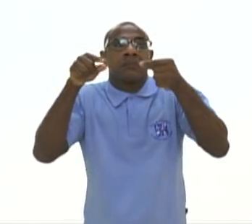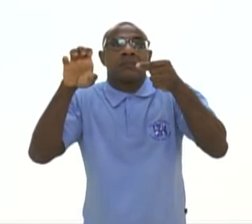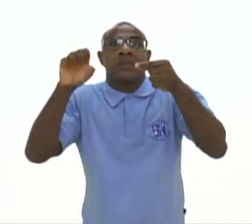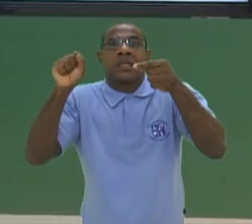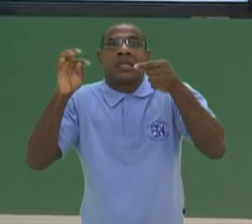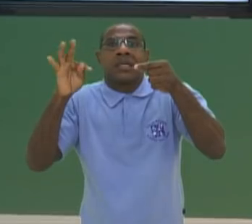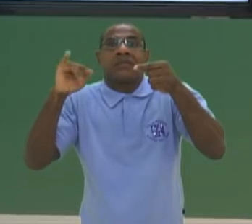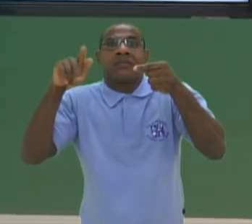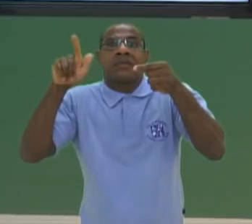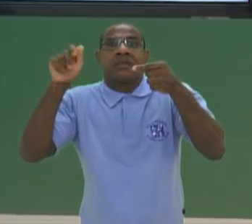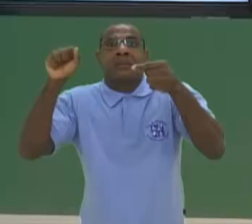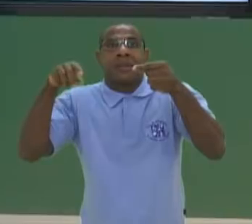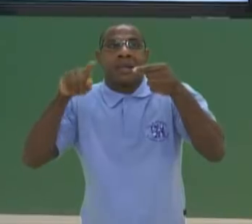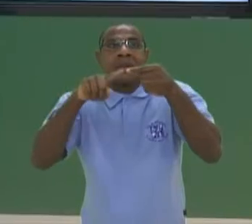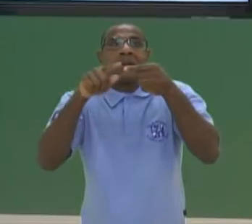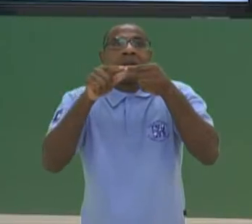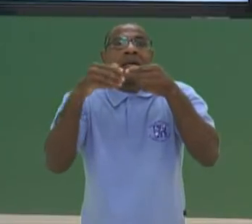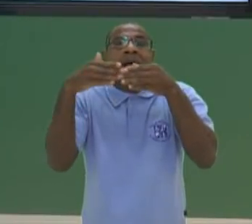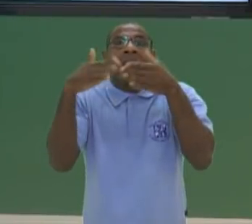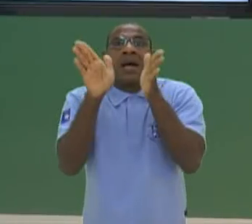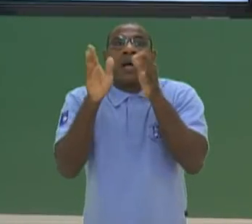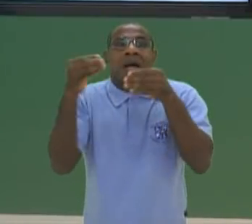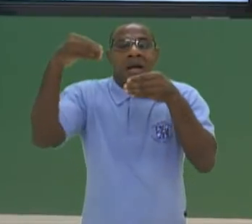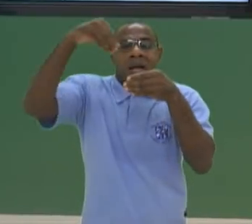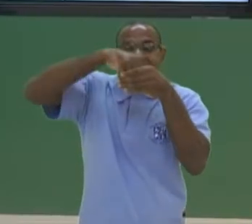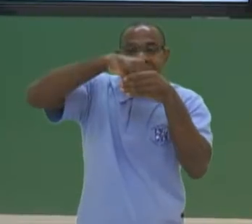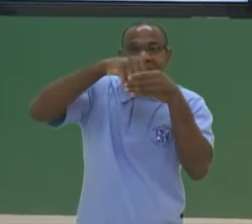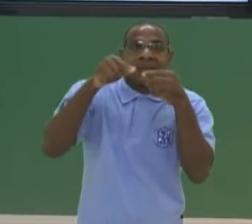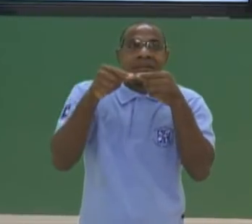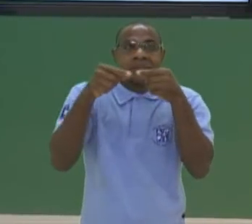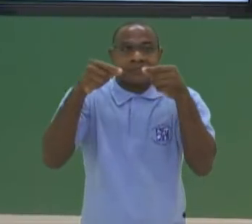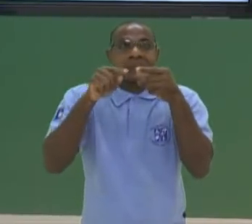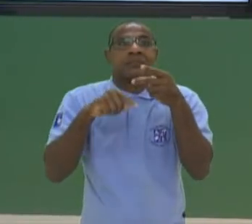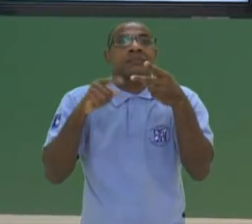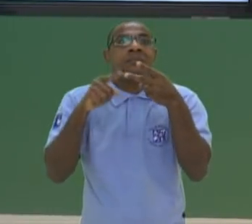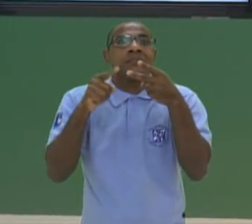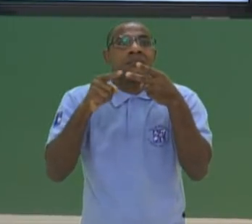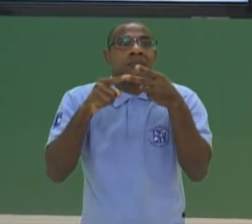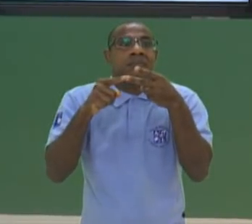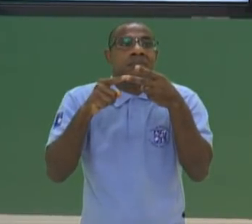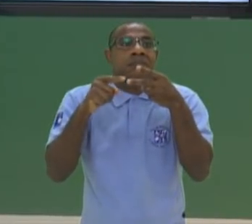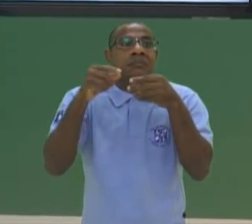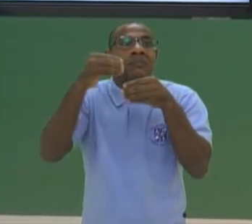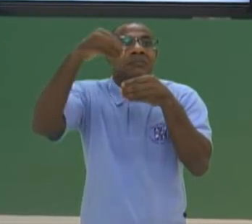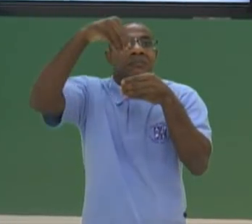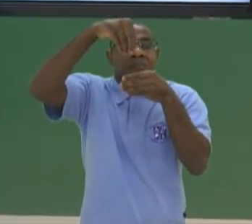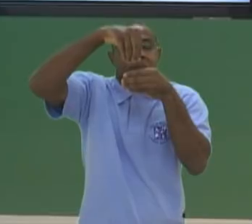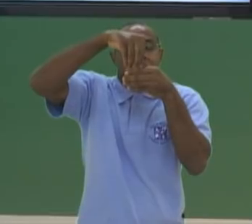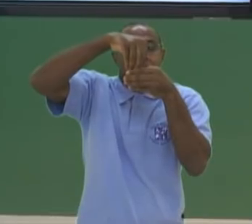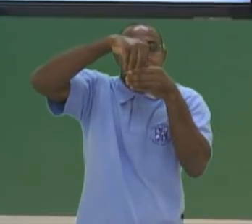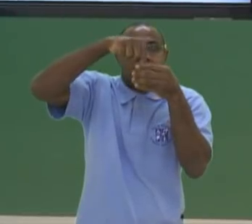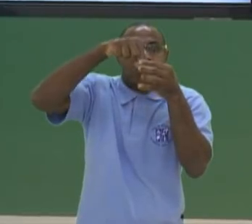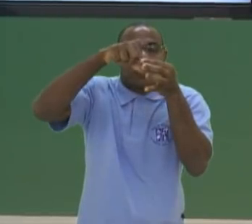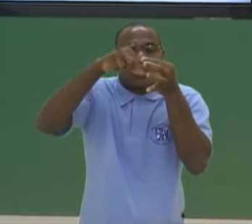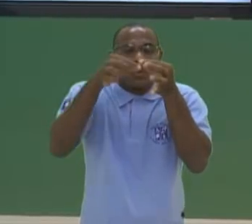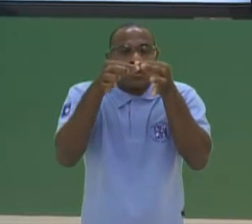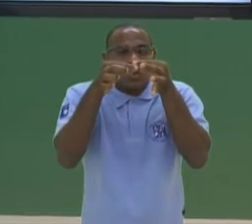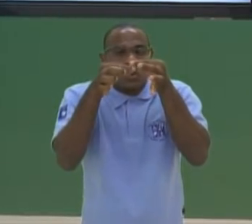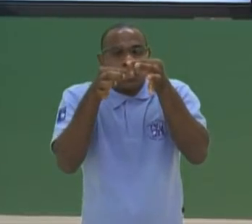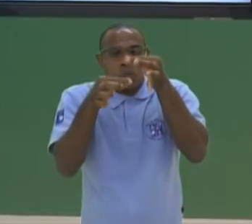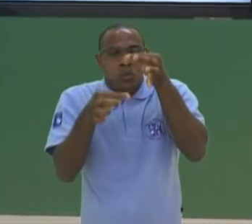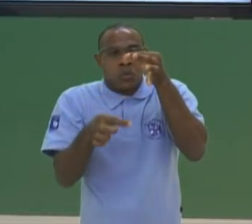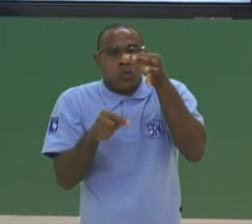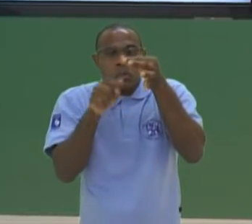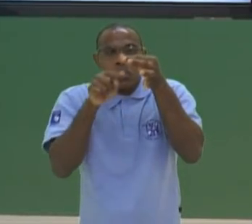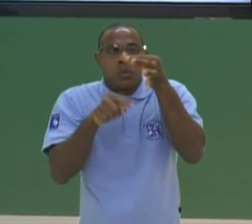é a abertura por onde o grão do pólen entra. O grão do pólen vai descer um caninho que a gente vai chamar